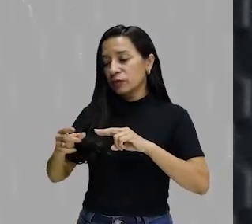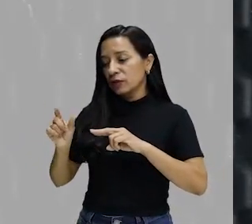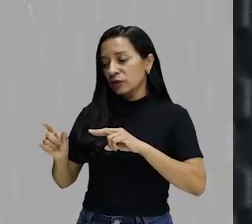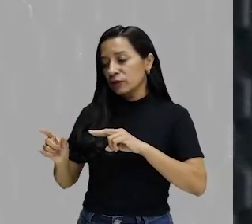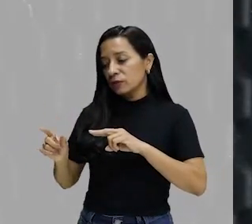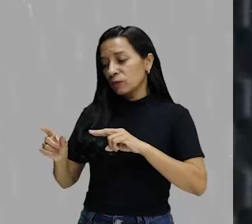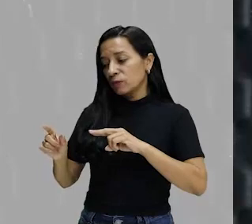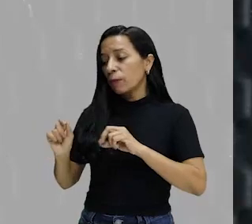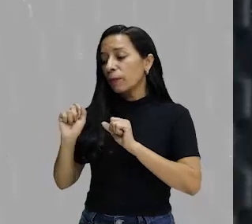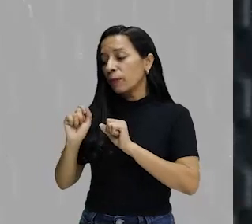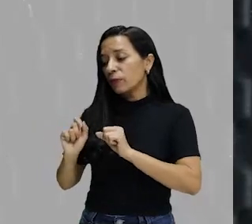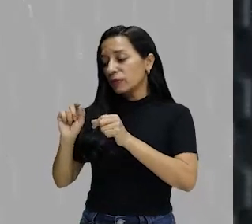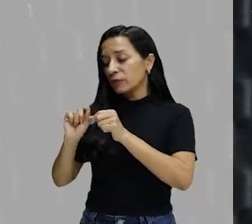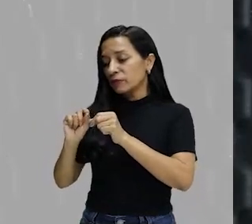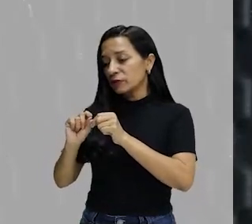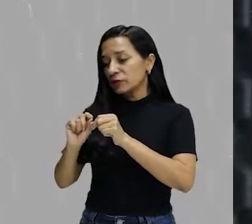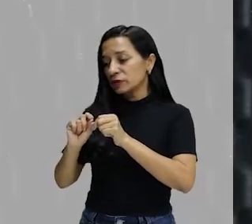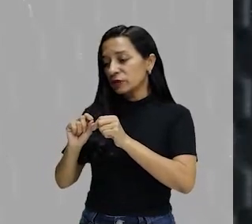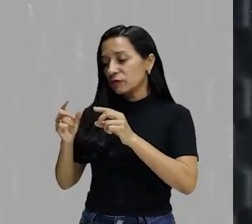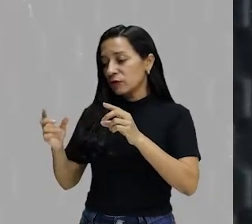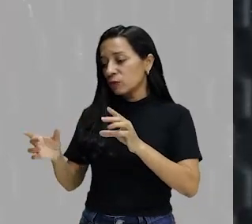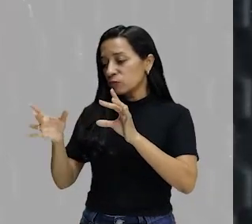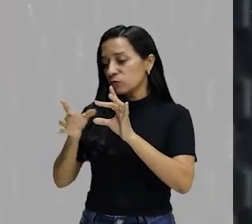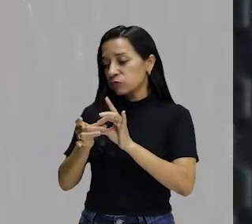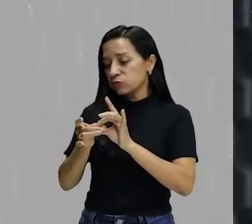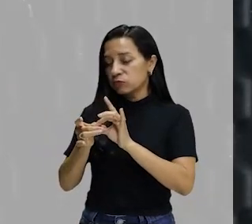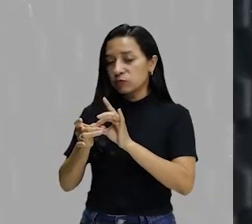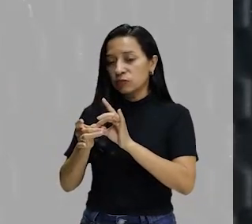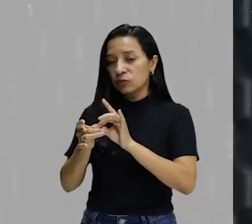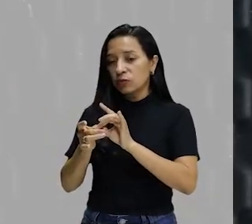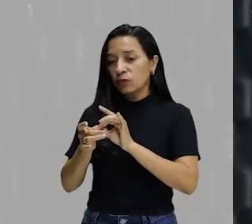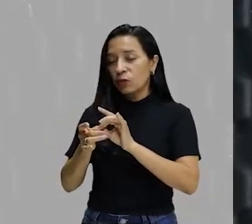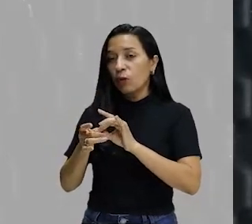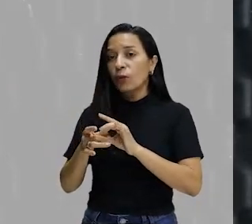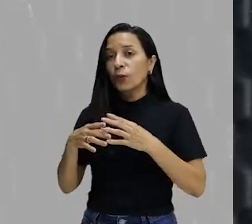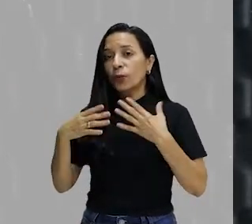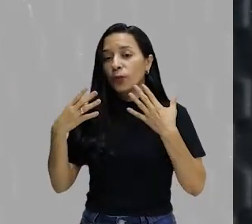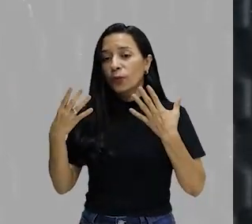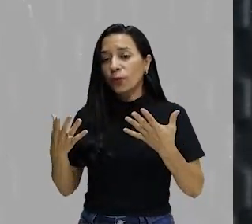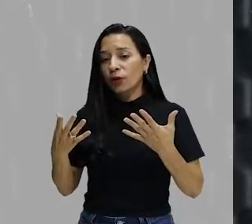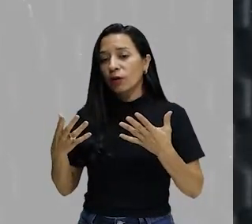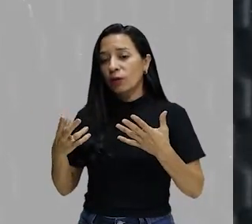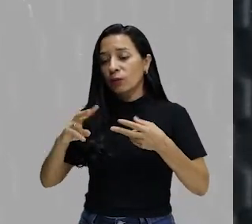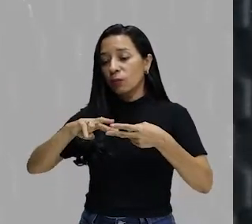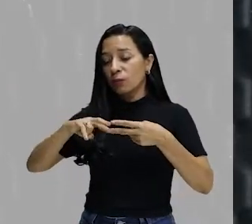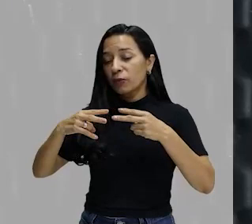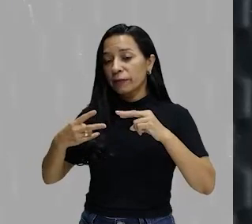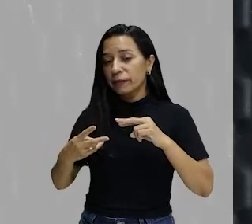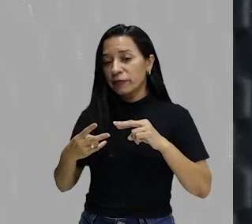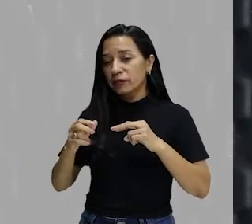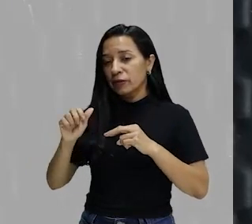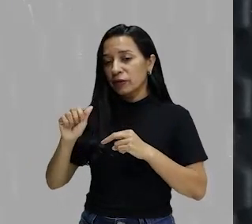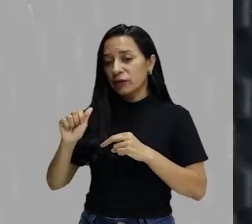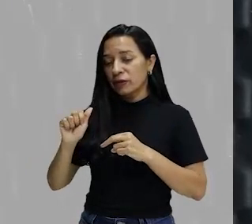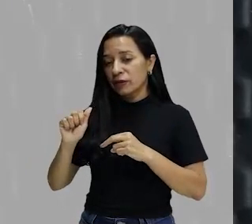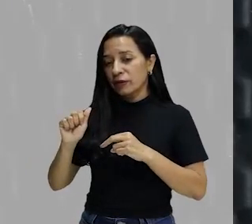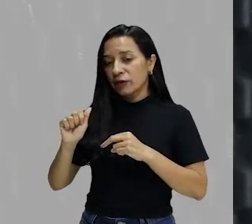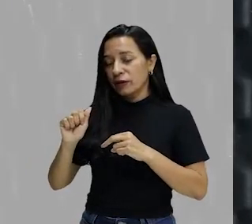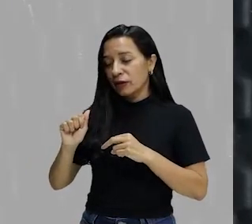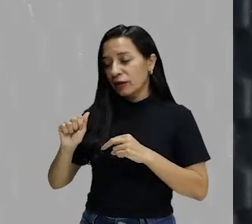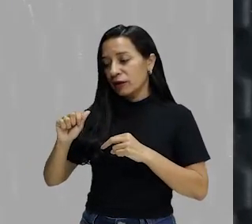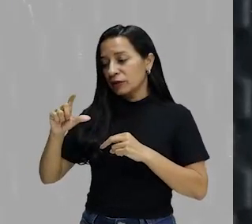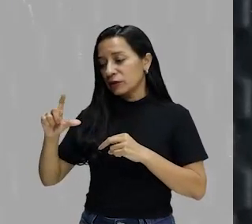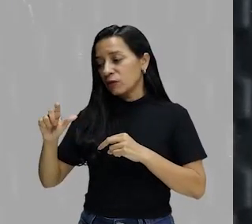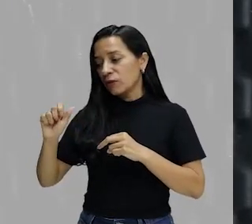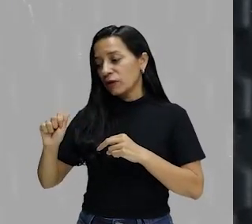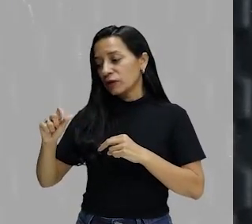podem gerar e vou promover a união desses gametas. Qual é o gameta que o indivíduo azão, Bzão